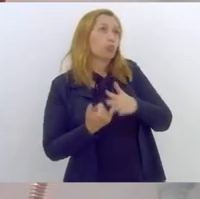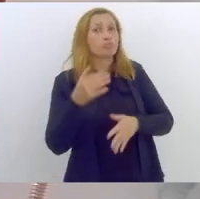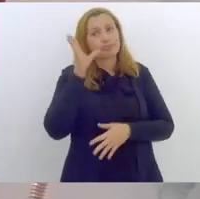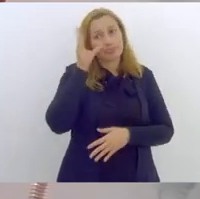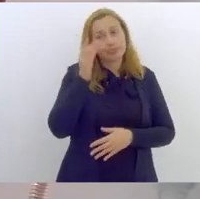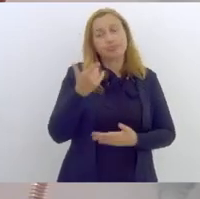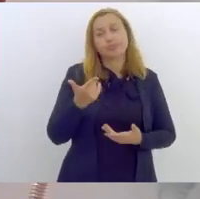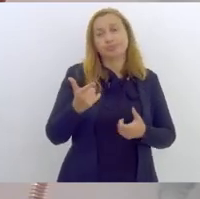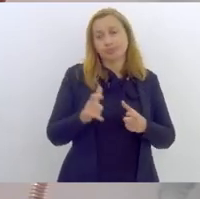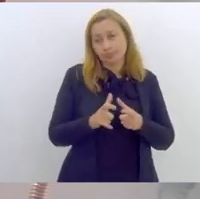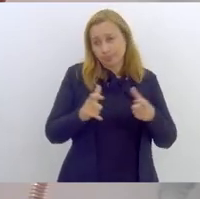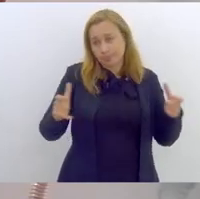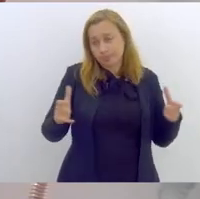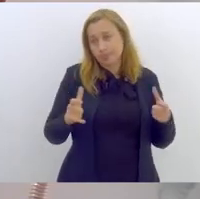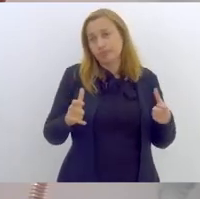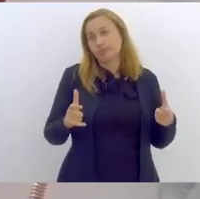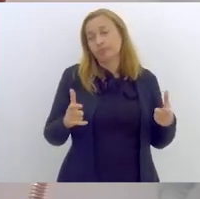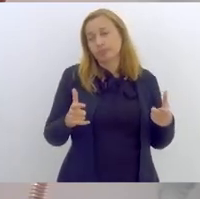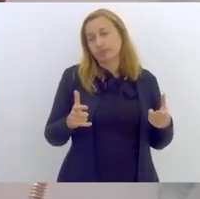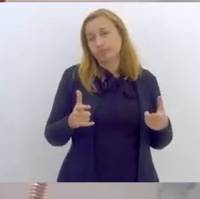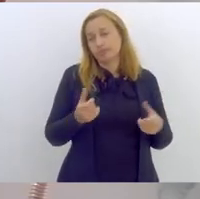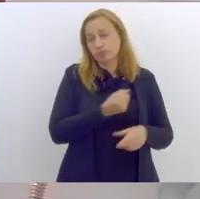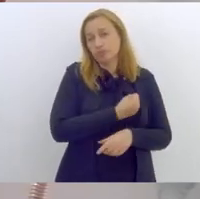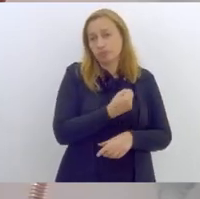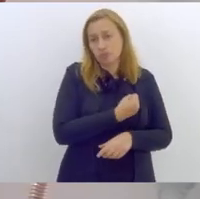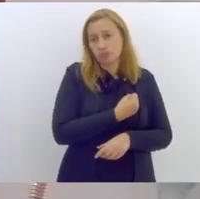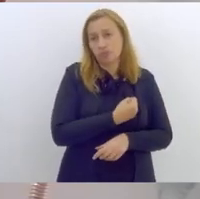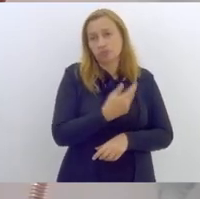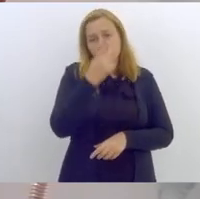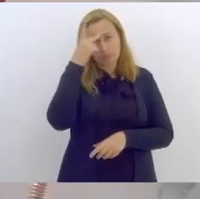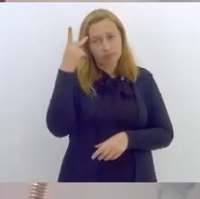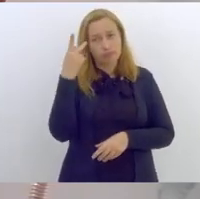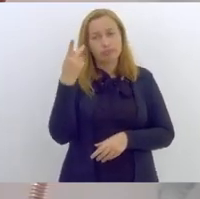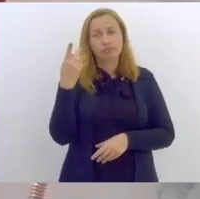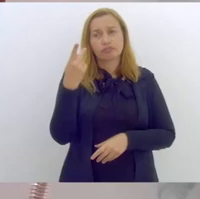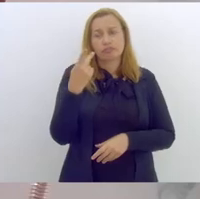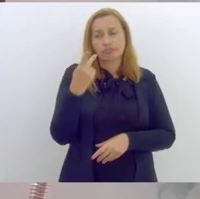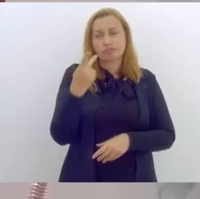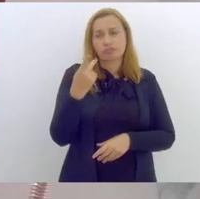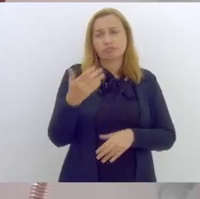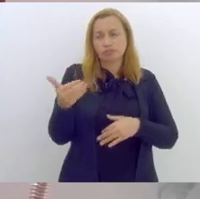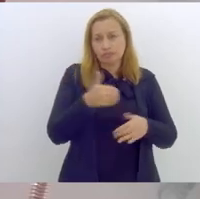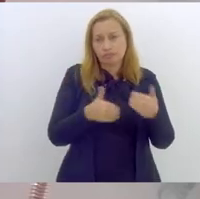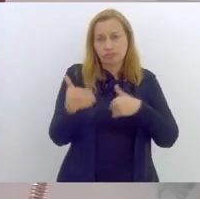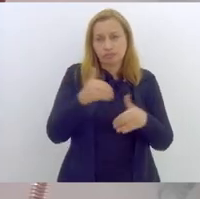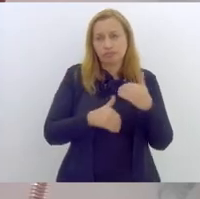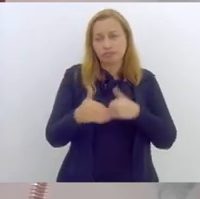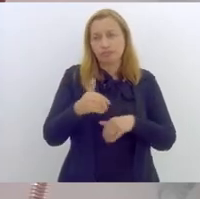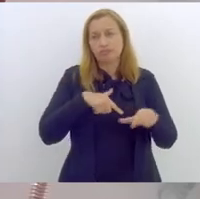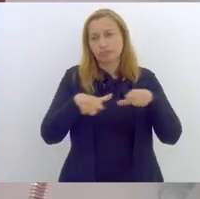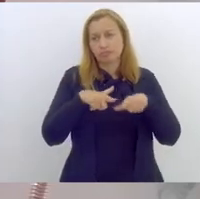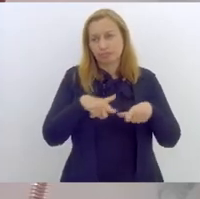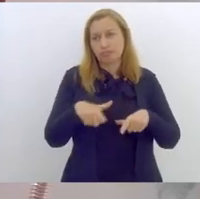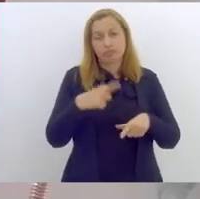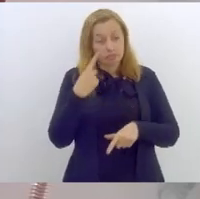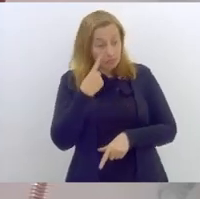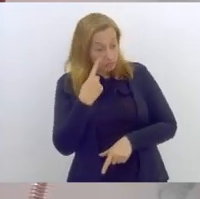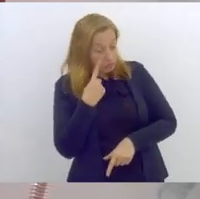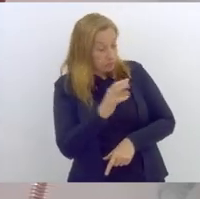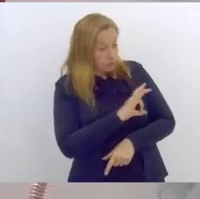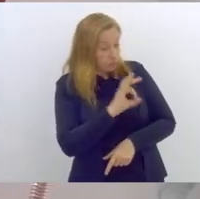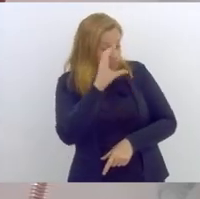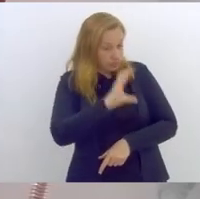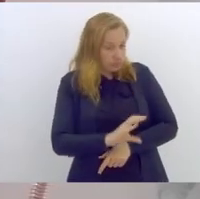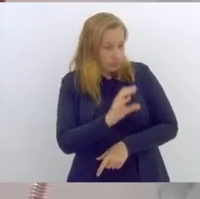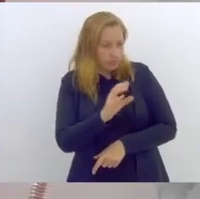interesse de ampliar o seu efetivo quando a gente vê uma Polícia Civil que está em frangalhos sob